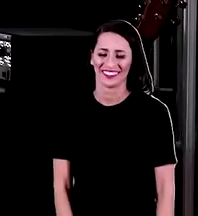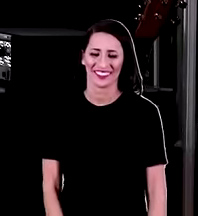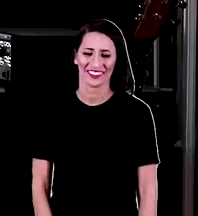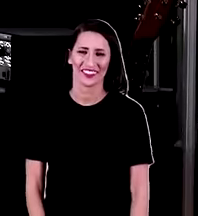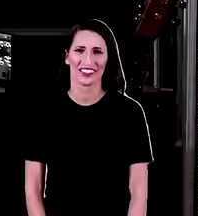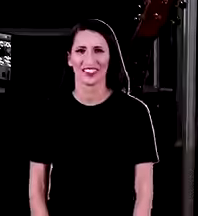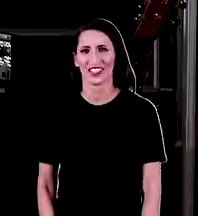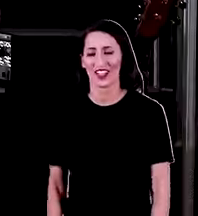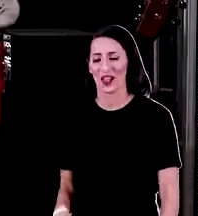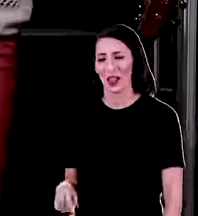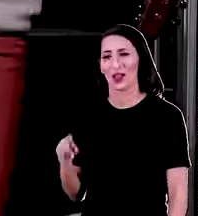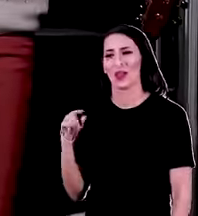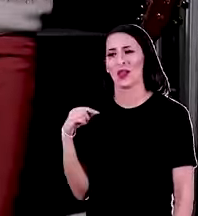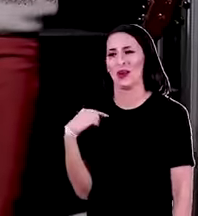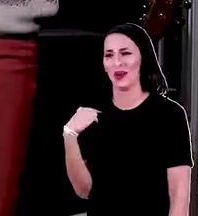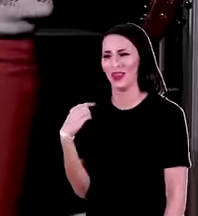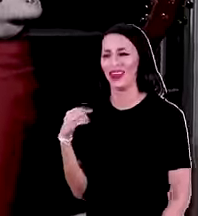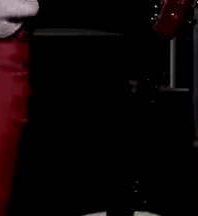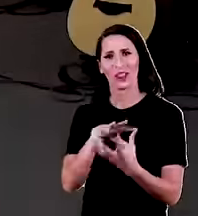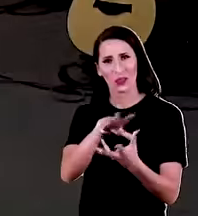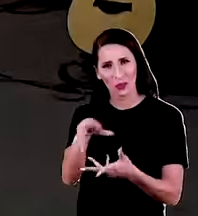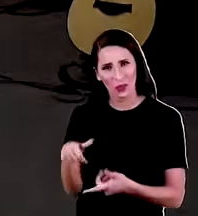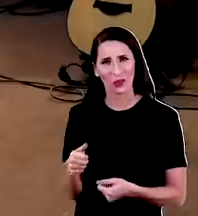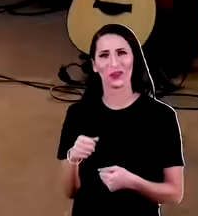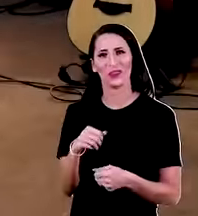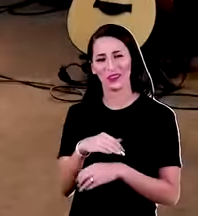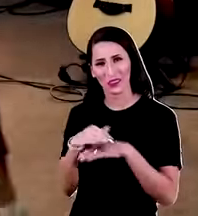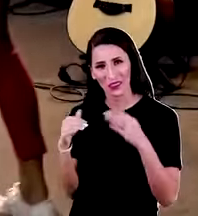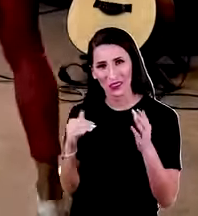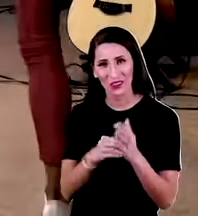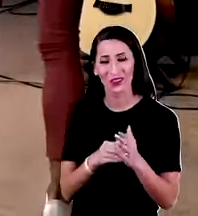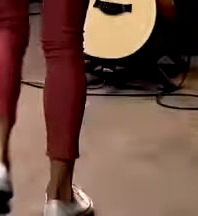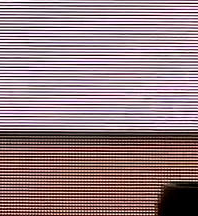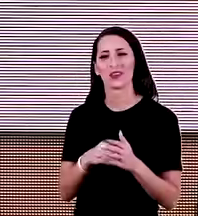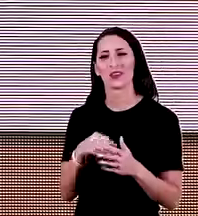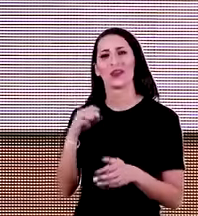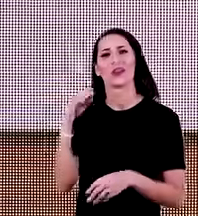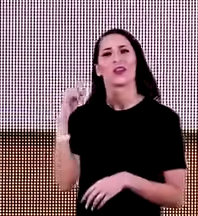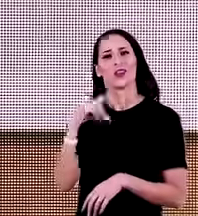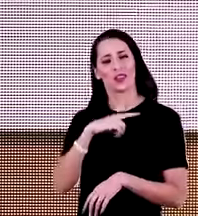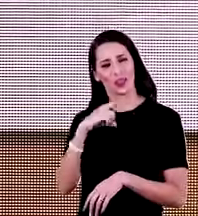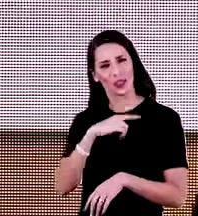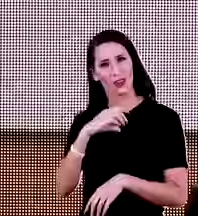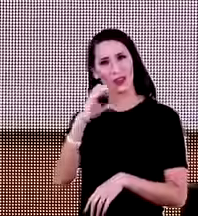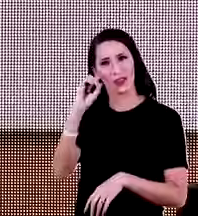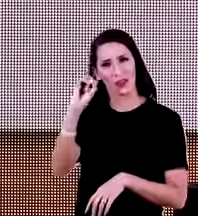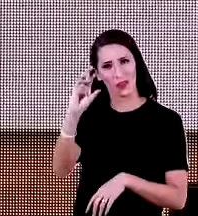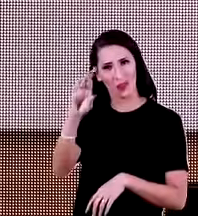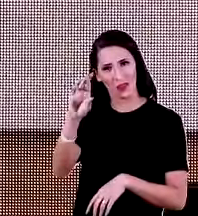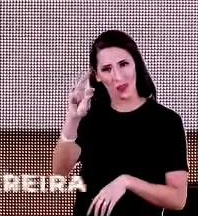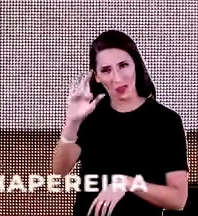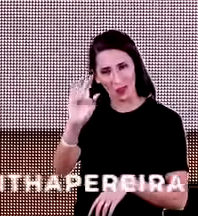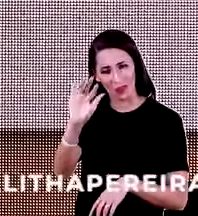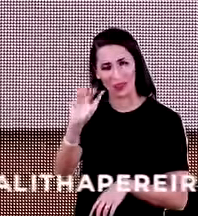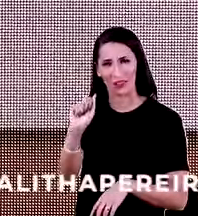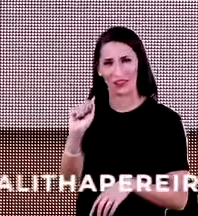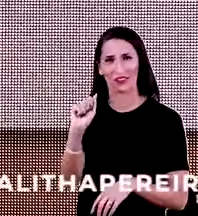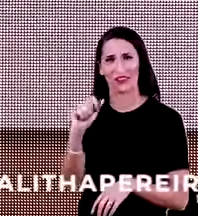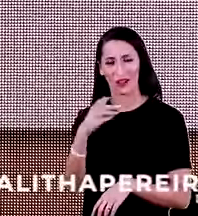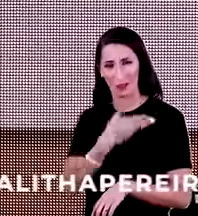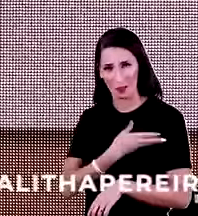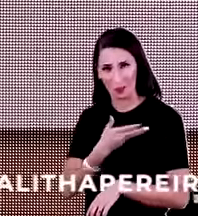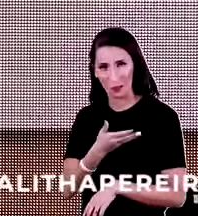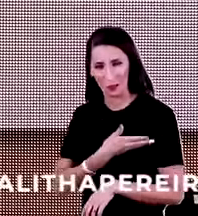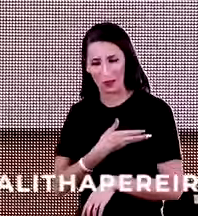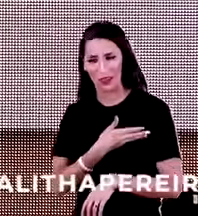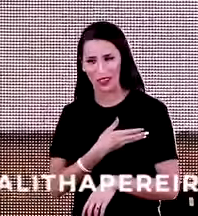Todo mundo tem uma órfã na vida, né, gente? Todo mundo tem uma amiga órfã na vida? Tem ou não tem? Que